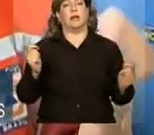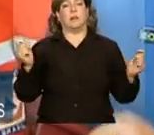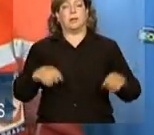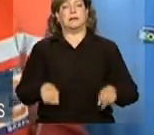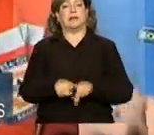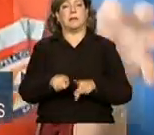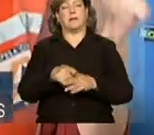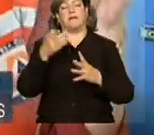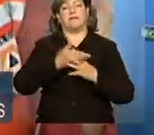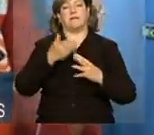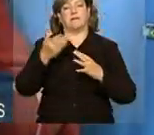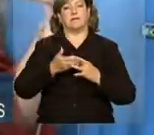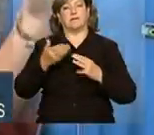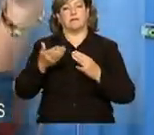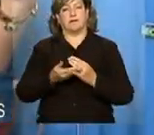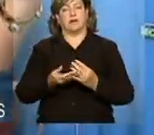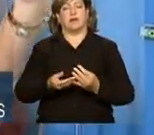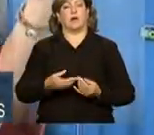recuperação